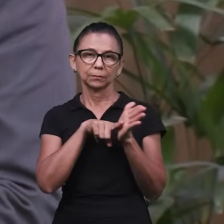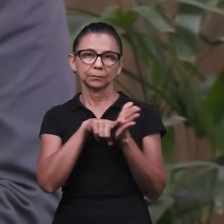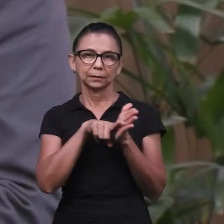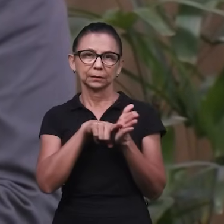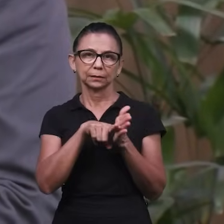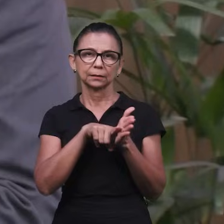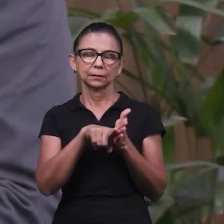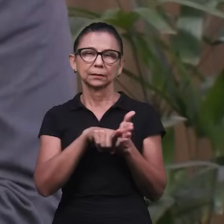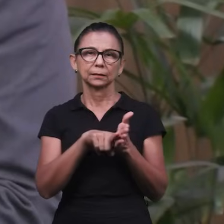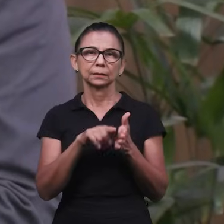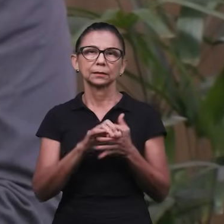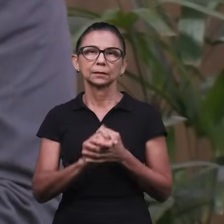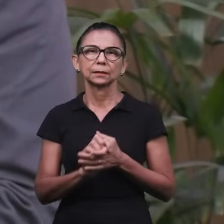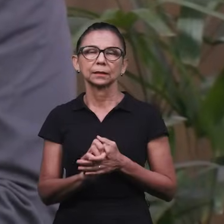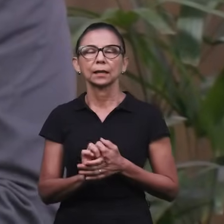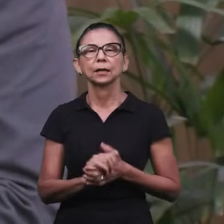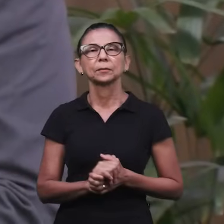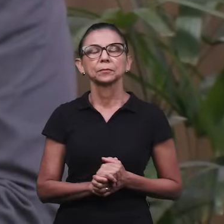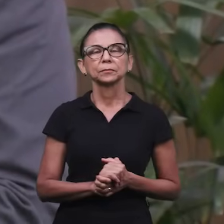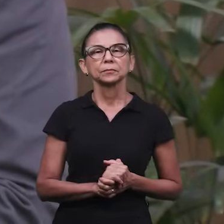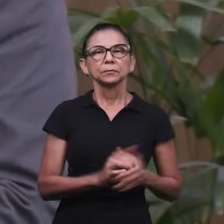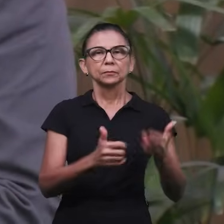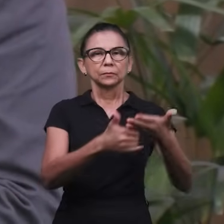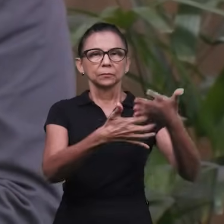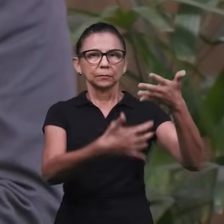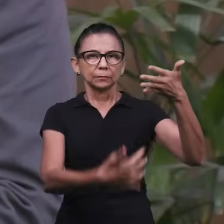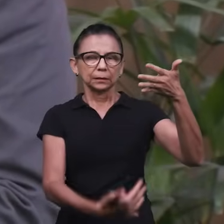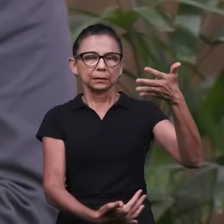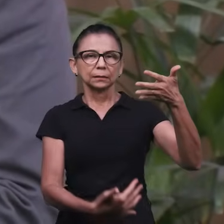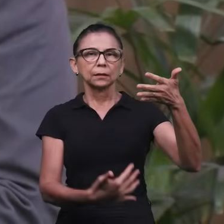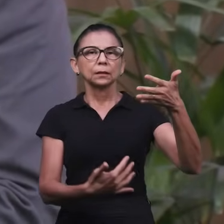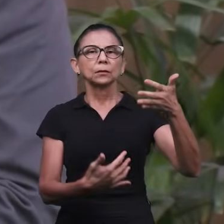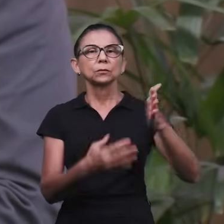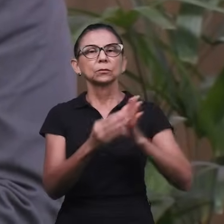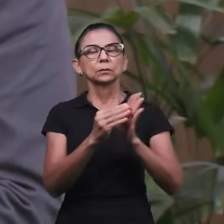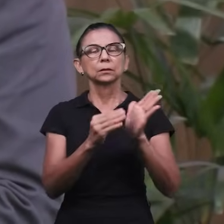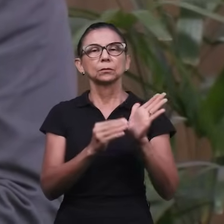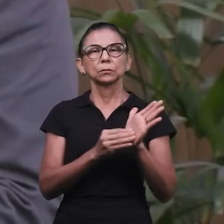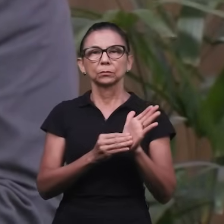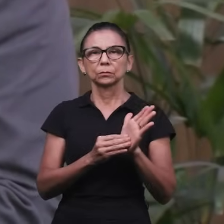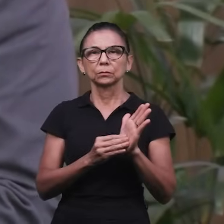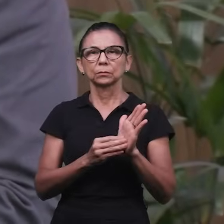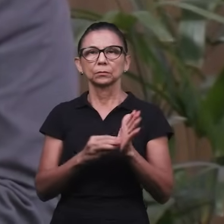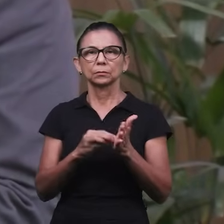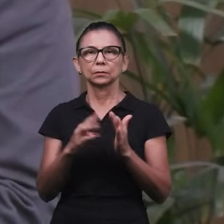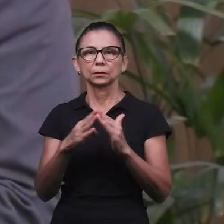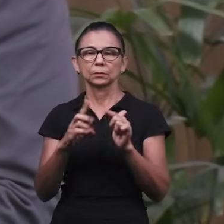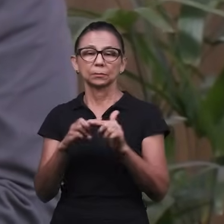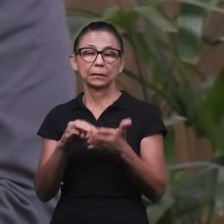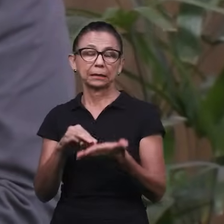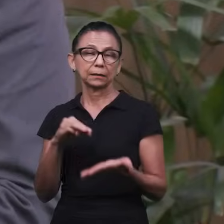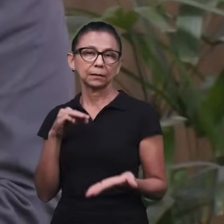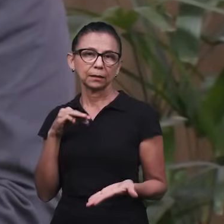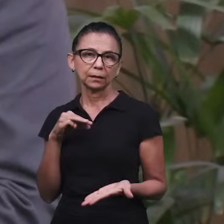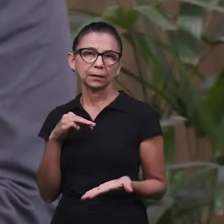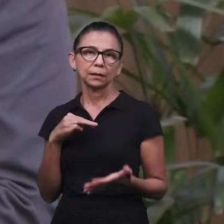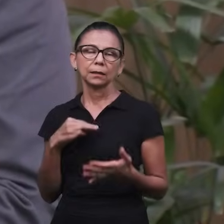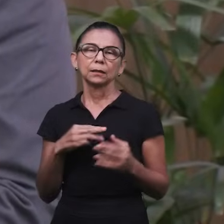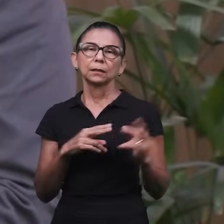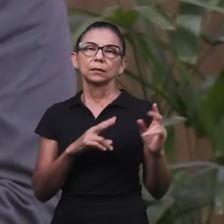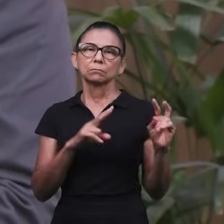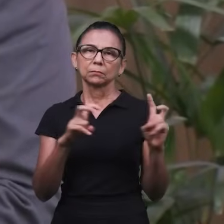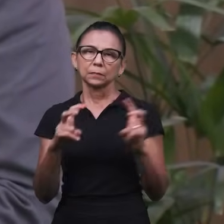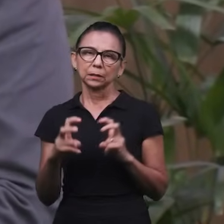plataformas oficiais da Igreja Cristã Maranata, muito interessante, porque de fato é um tema que hoje está, né, envolvendo